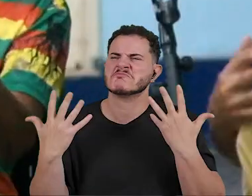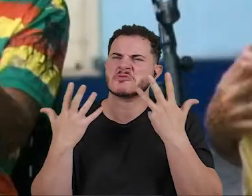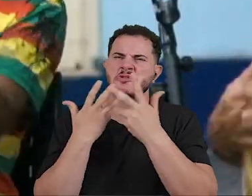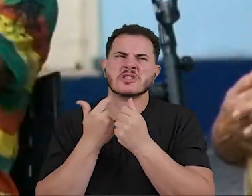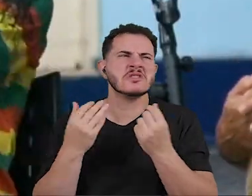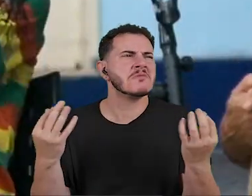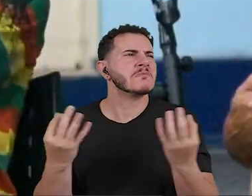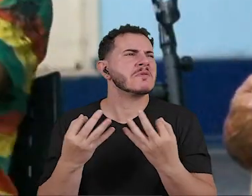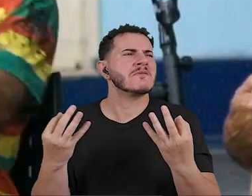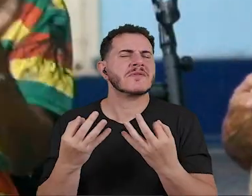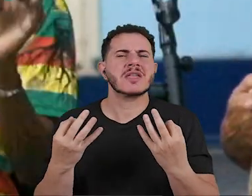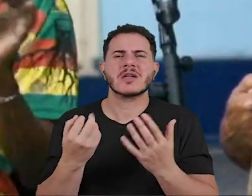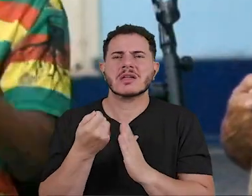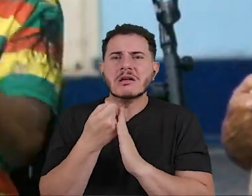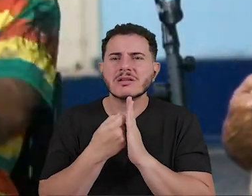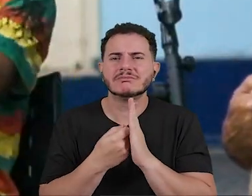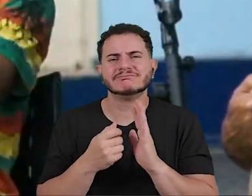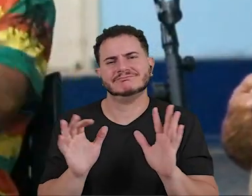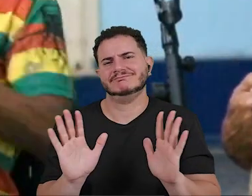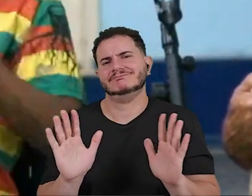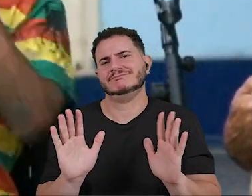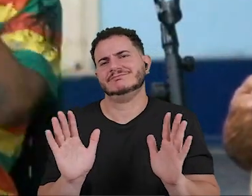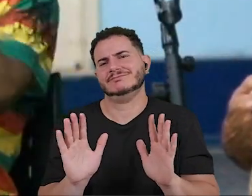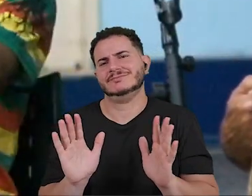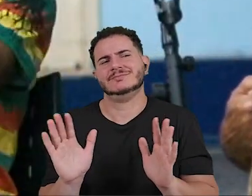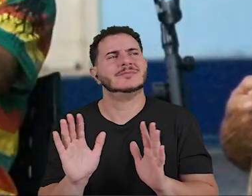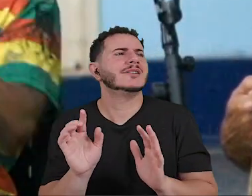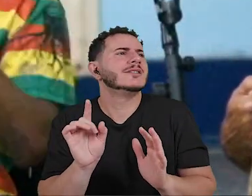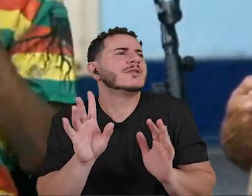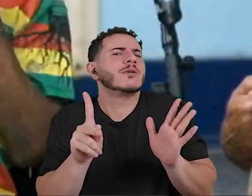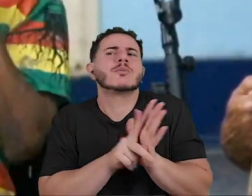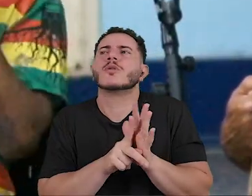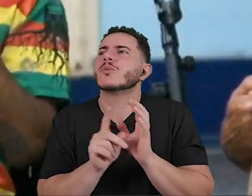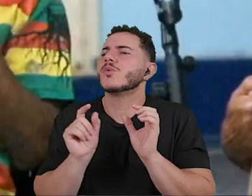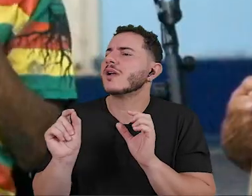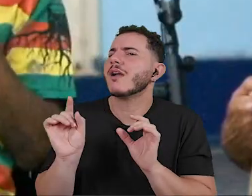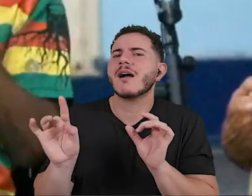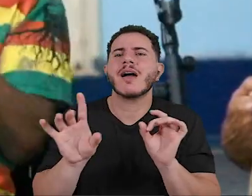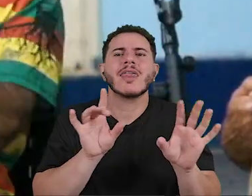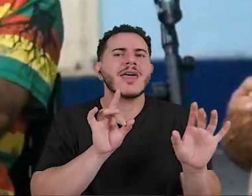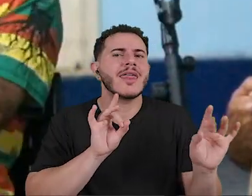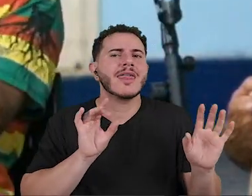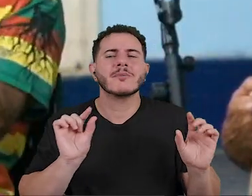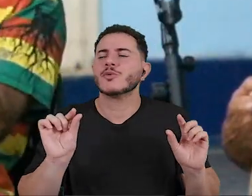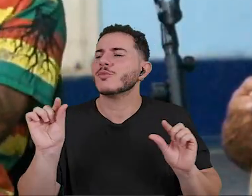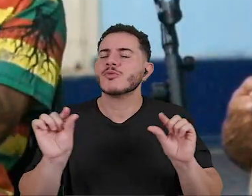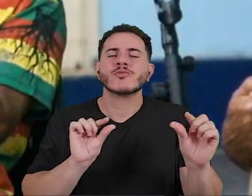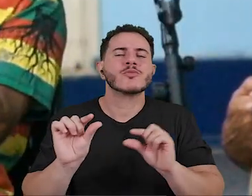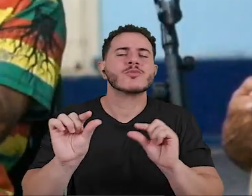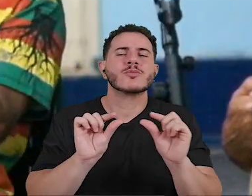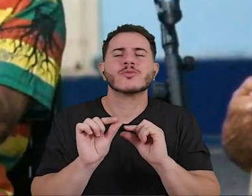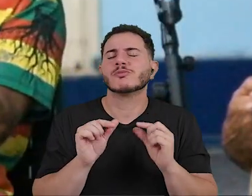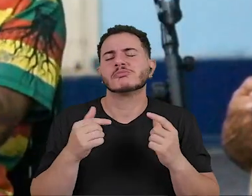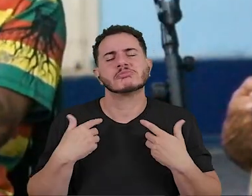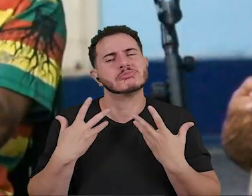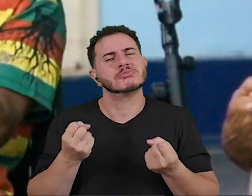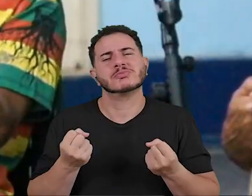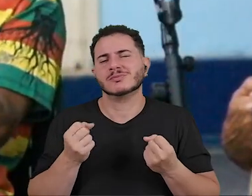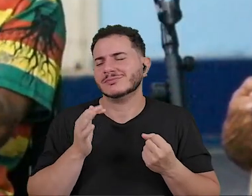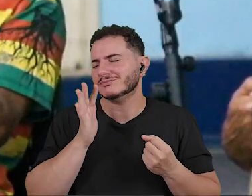corpo, pedacinho de uma coisa, pedacinho do outro, entendeu? E fui. Quer dizer, aí quando eu fiz essa toada,